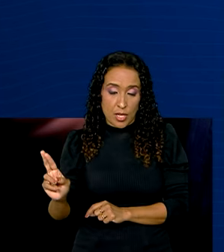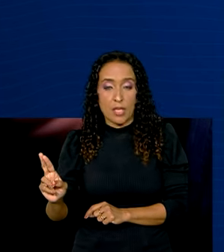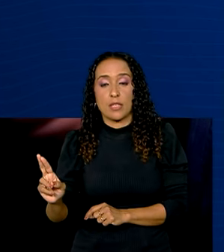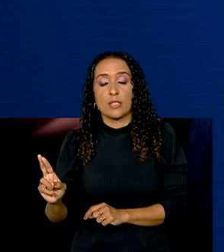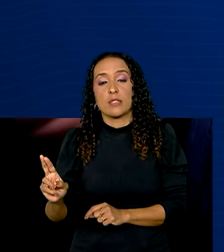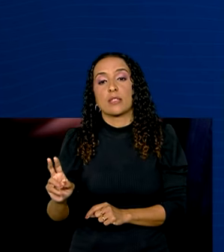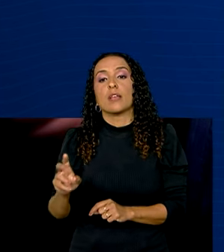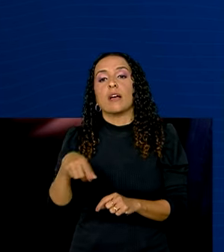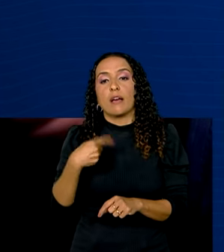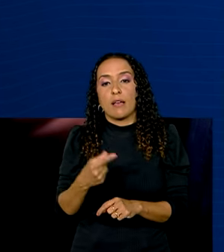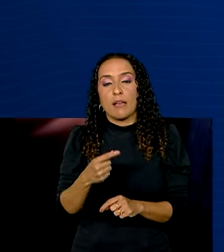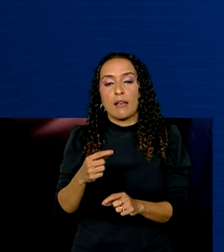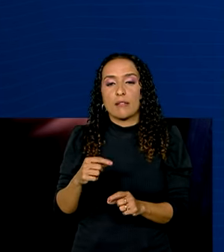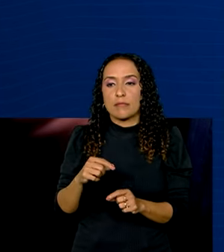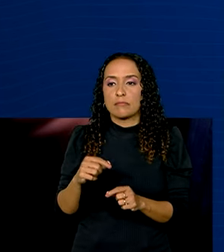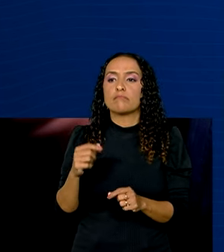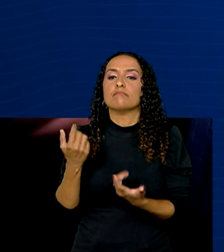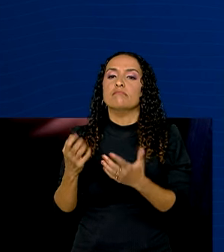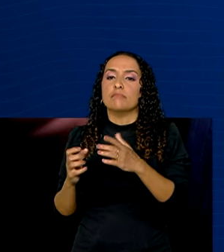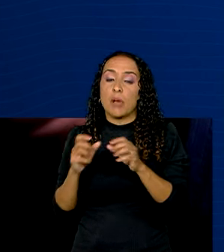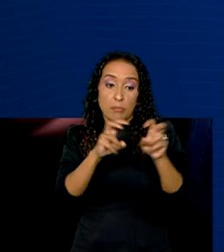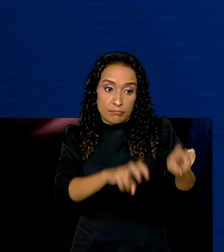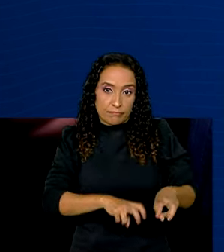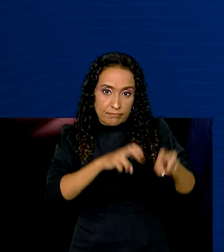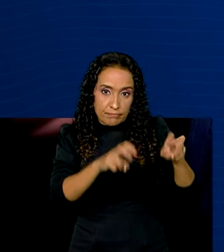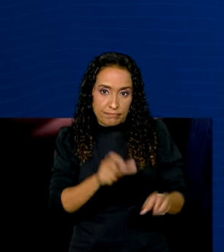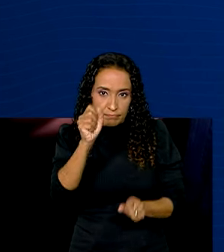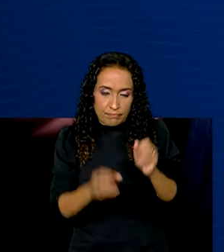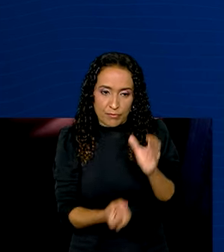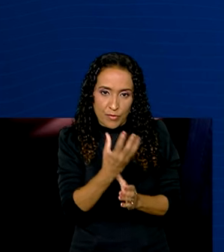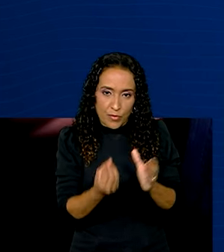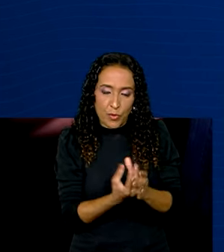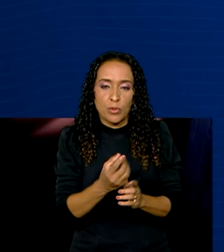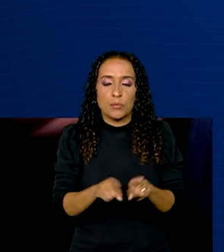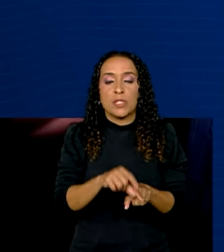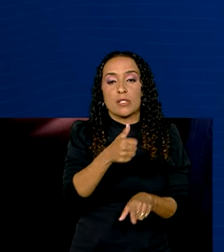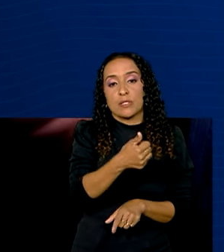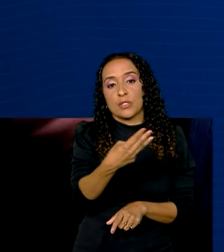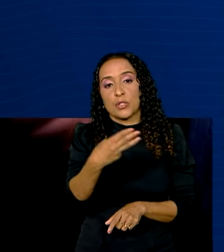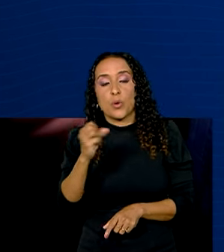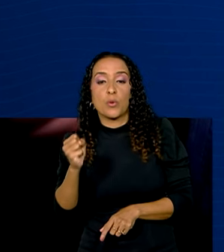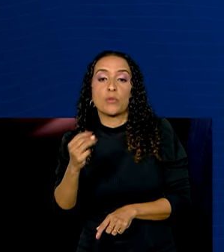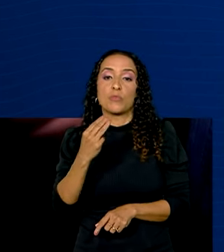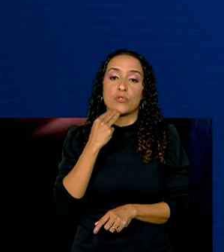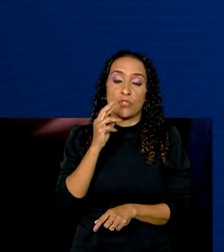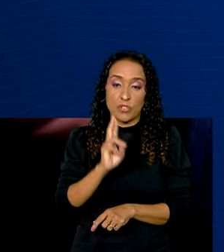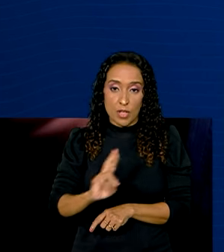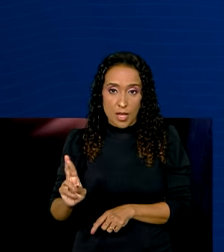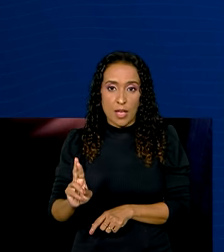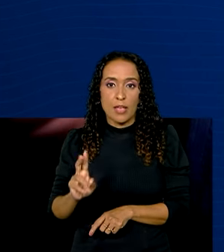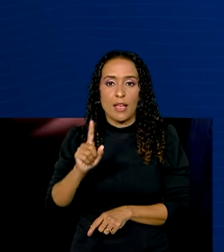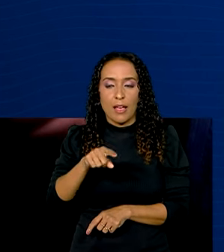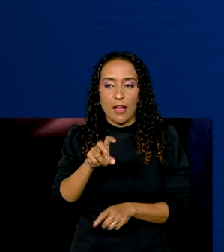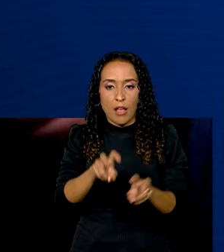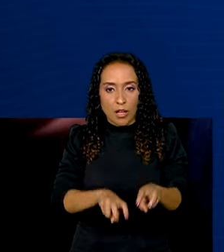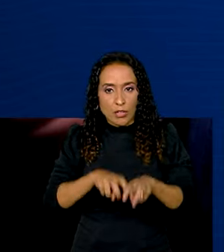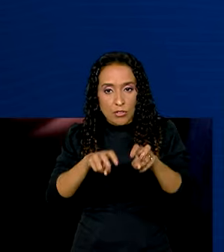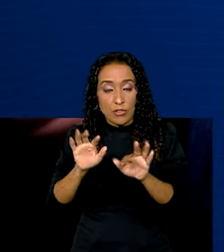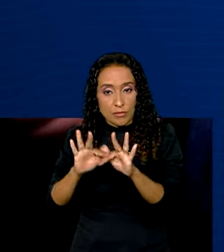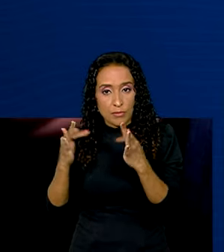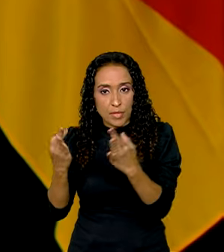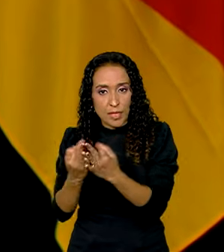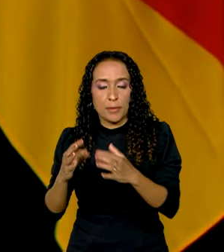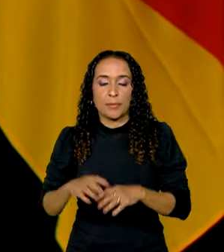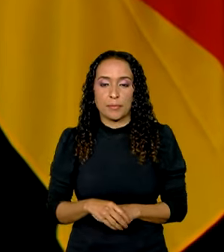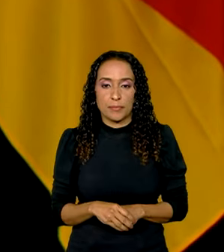reais para o médio produtor rural. 138 milhões de reais para a agricultura